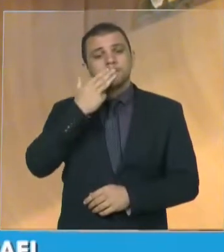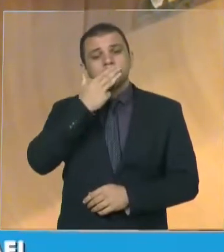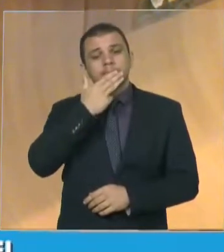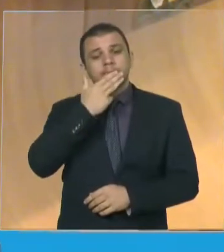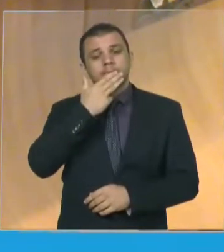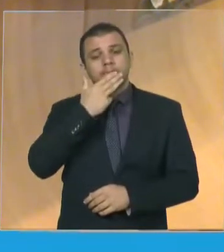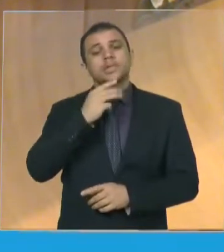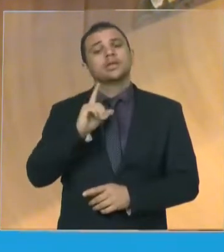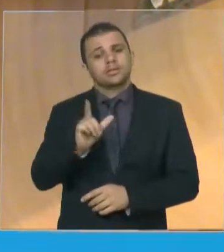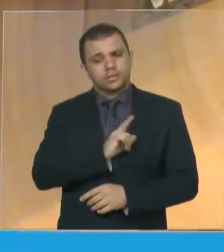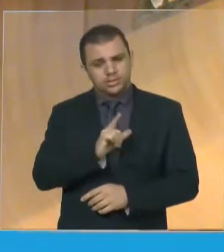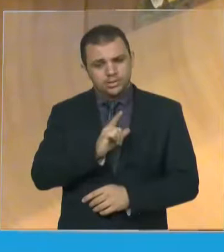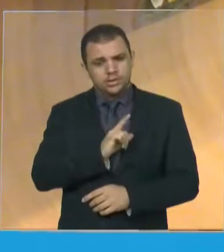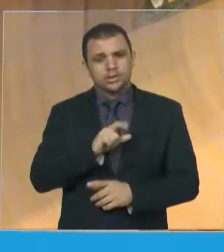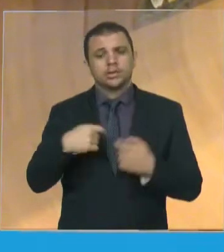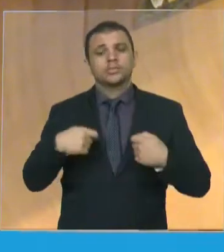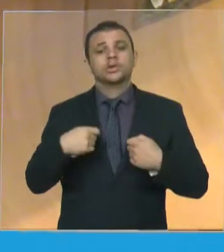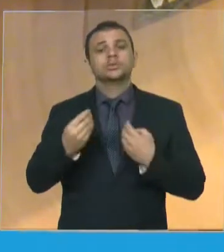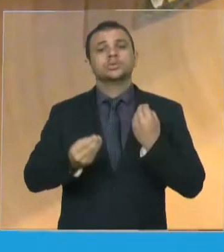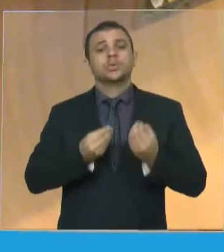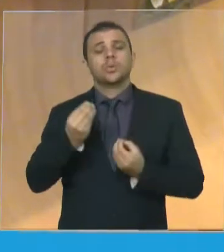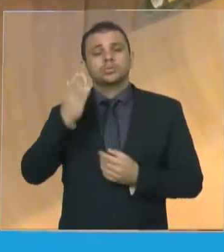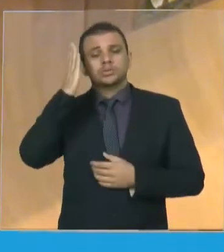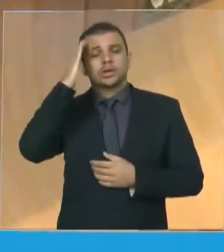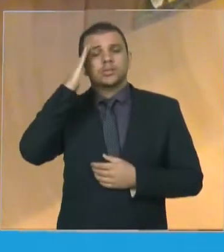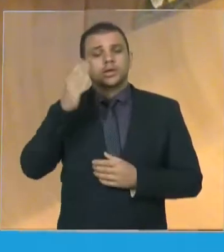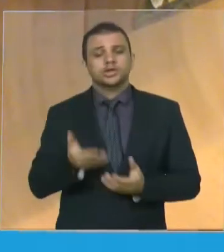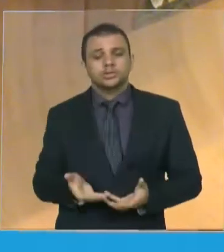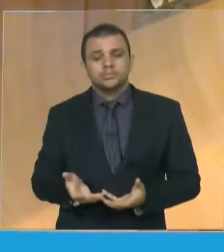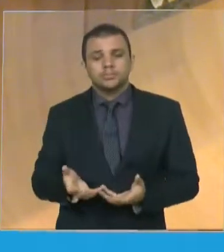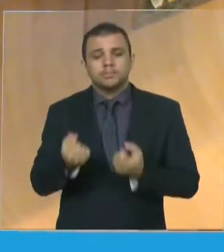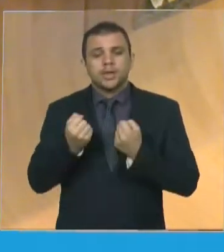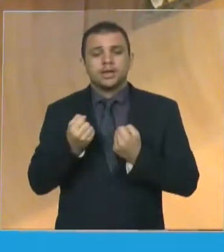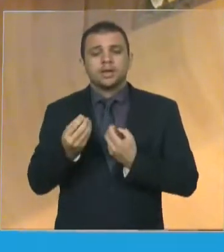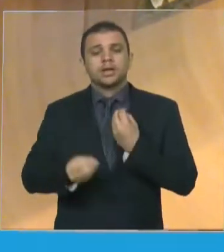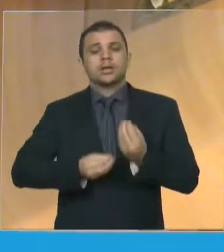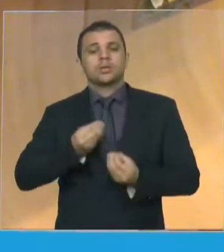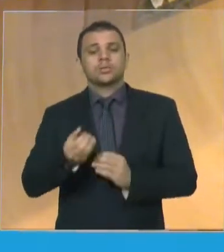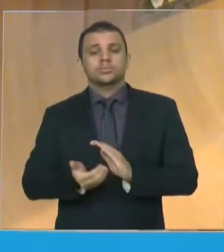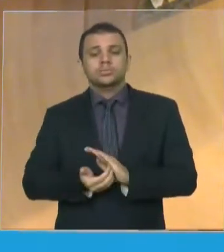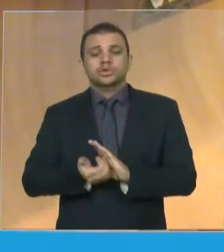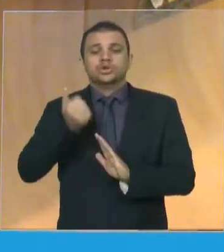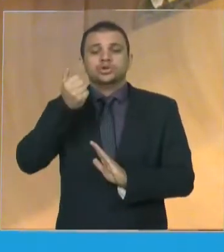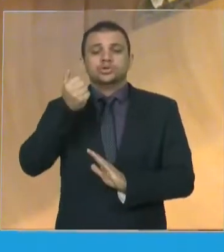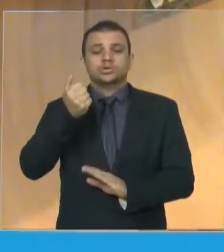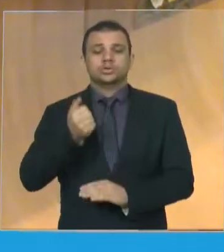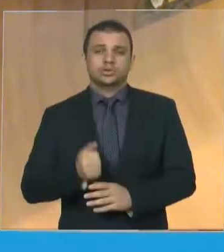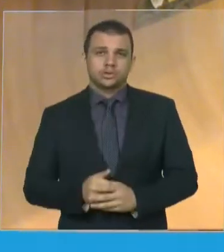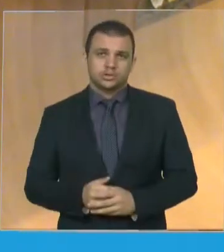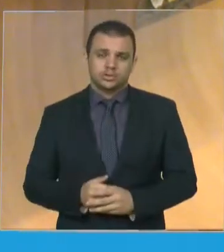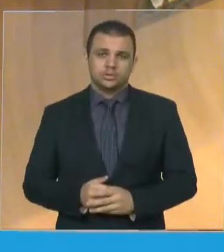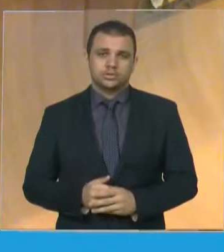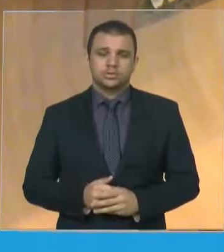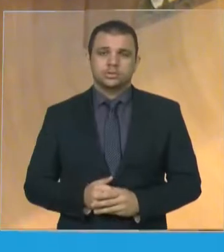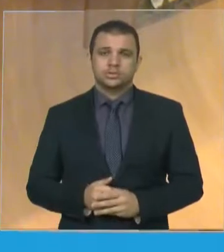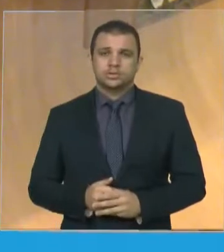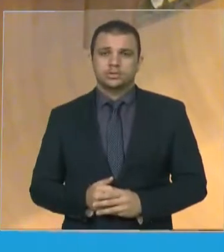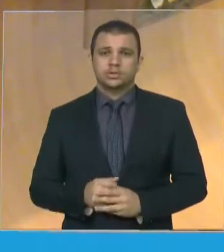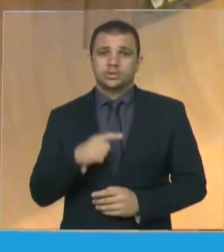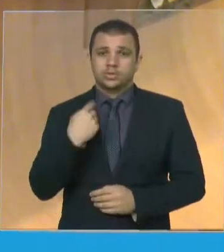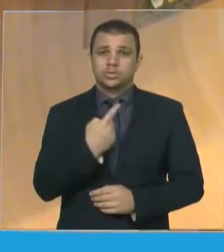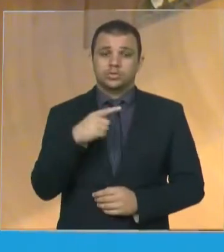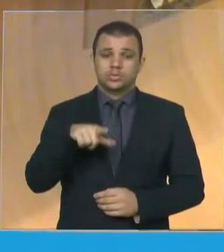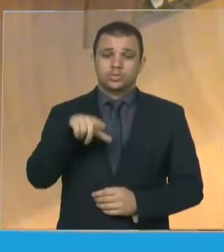saber onde. Aqui tem. Preciso saber como tirar. E nós escolhemos